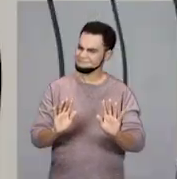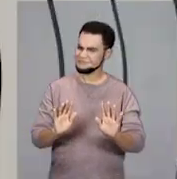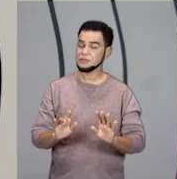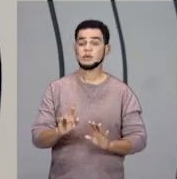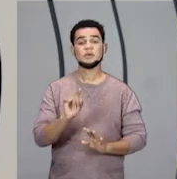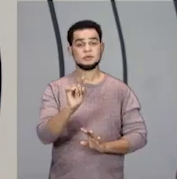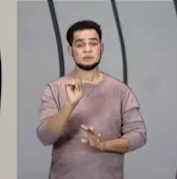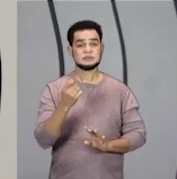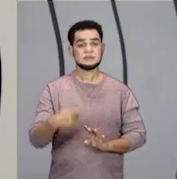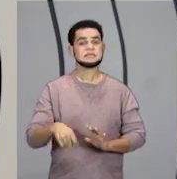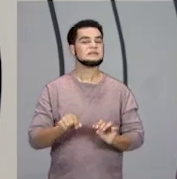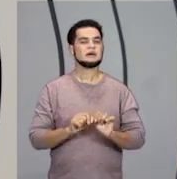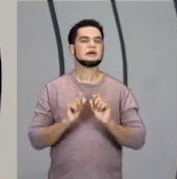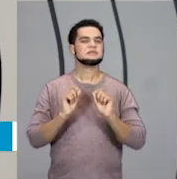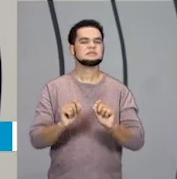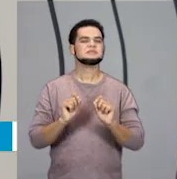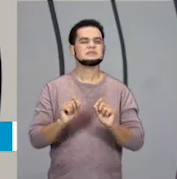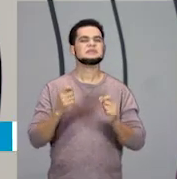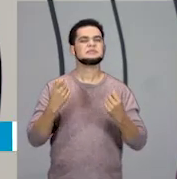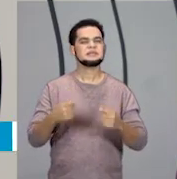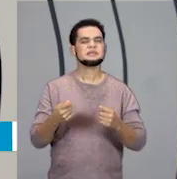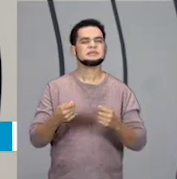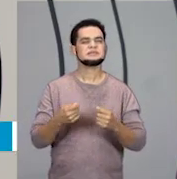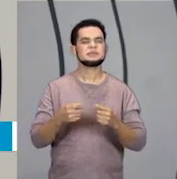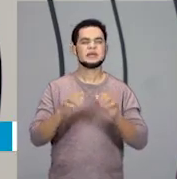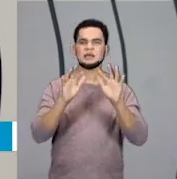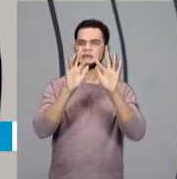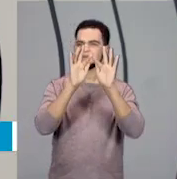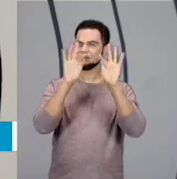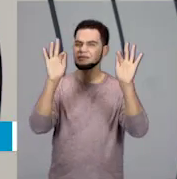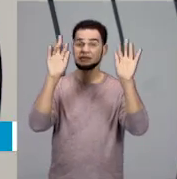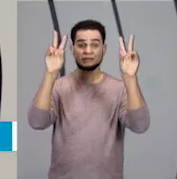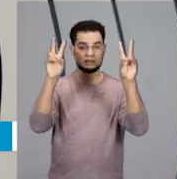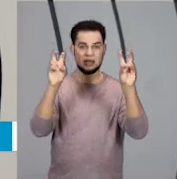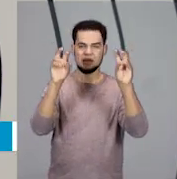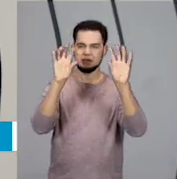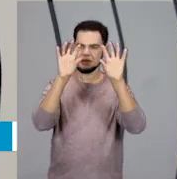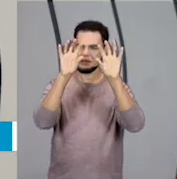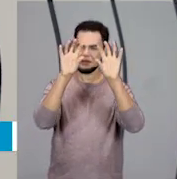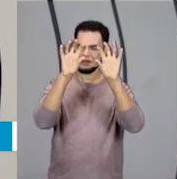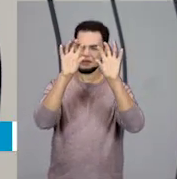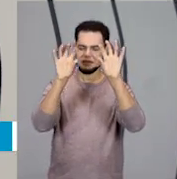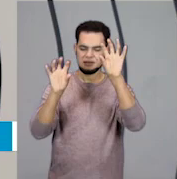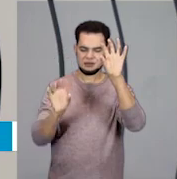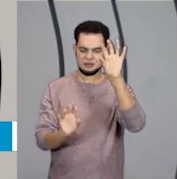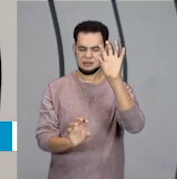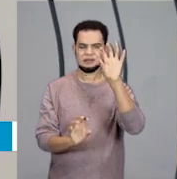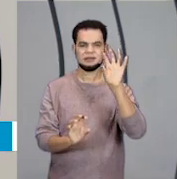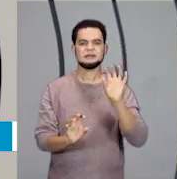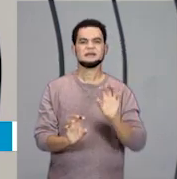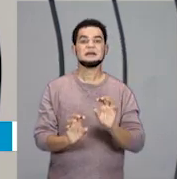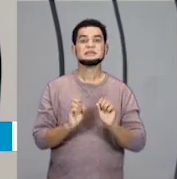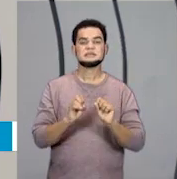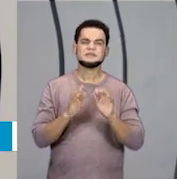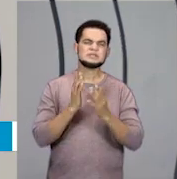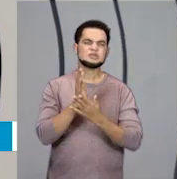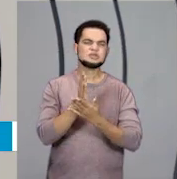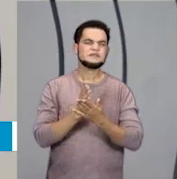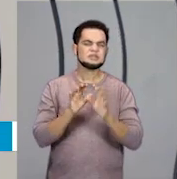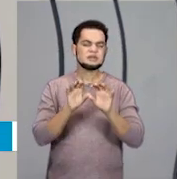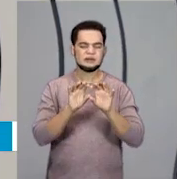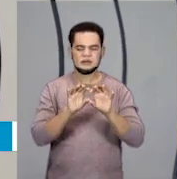é conseguir dividir este tema. Se você divide o tema e se você